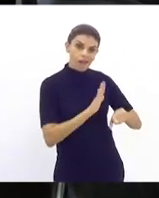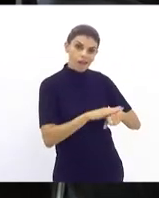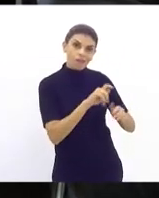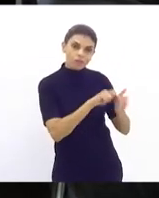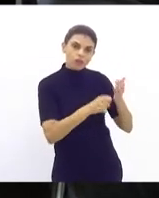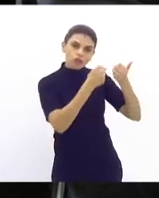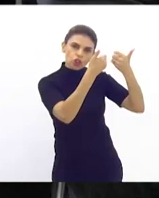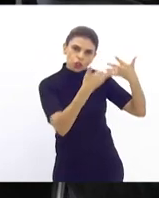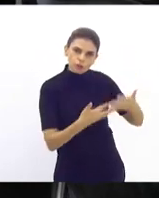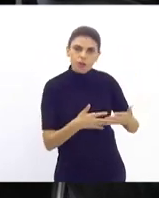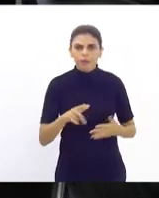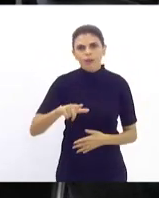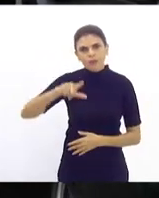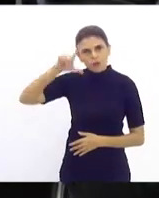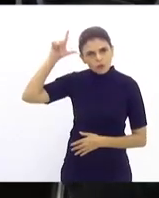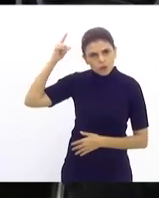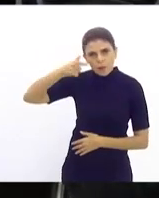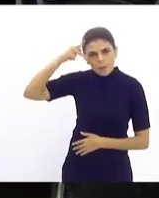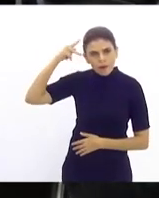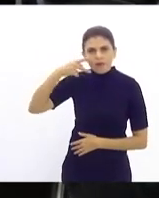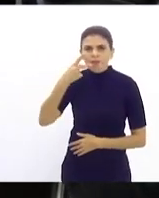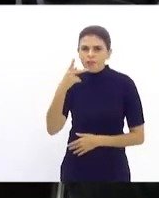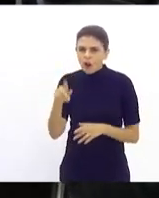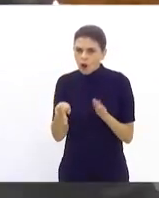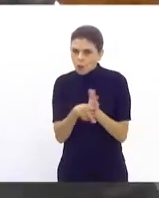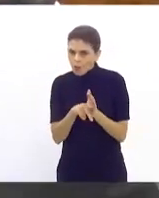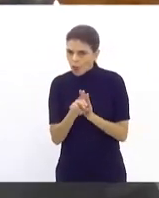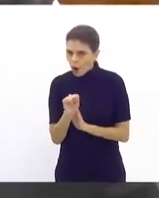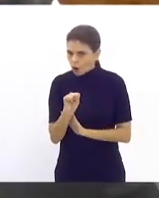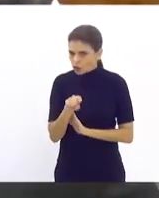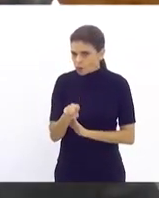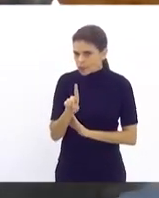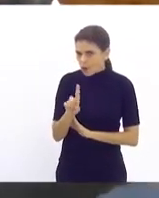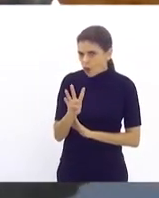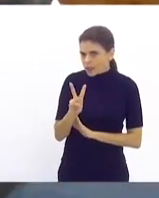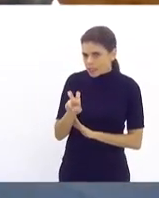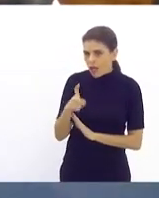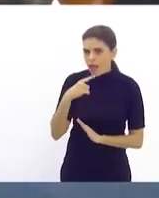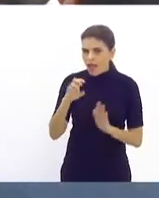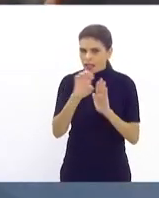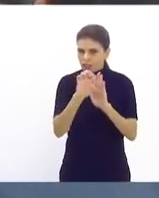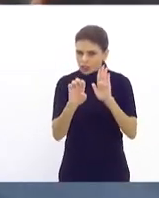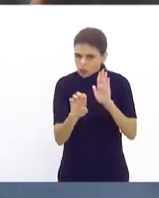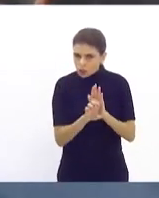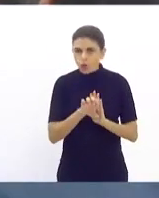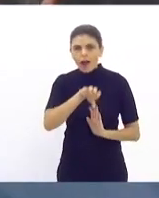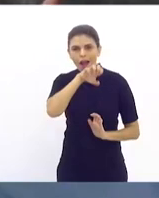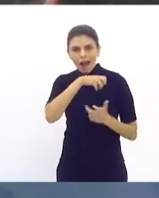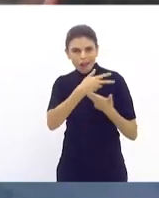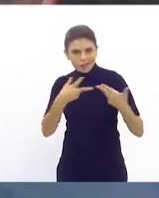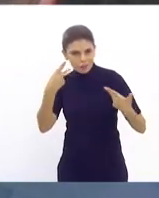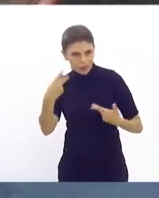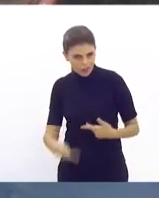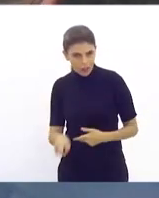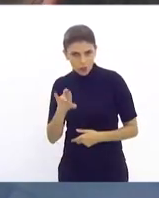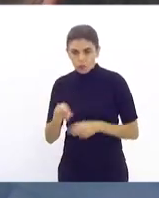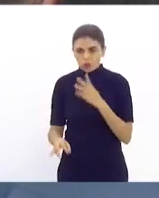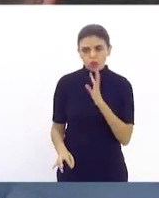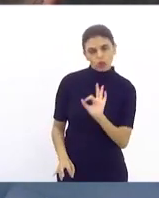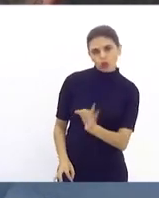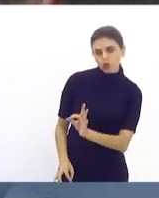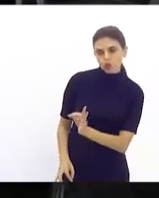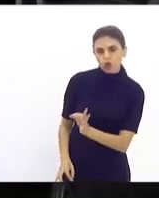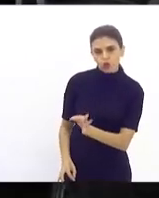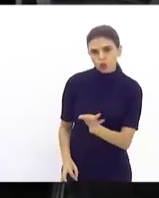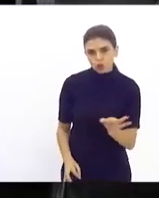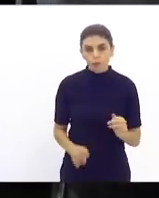matéria. Deputado Luiz Paulo, então, Vossa Excelência se refere a 8.145, que altera o Estatuto dos Animais do Estado do Rio de Janeiro. Isso. Então, no meu